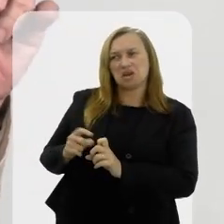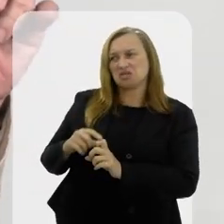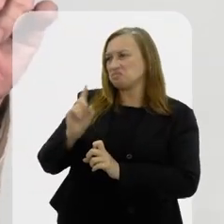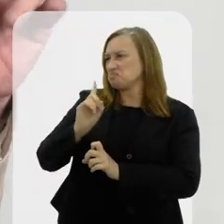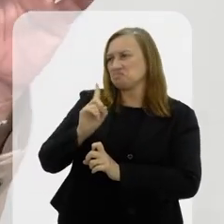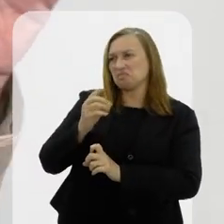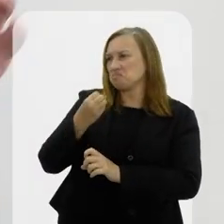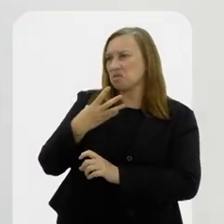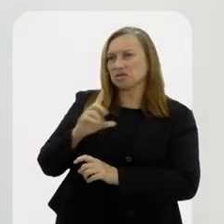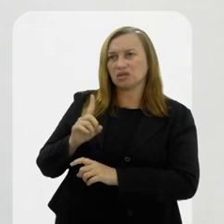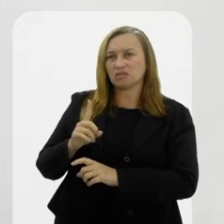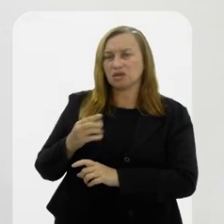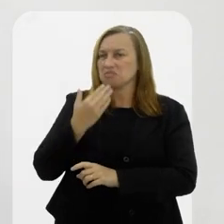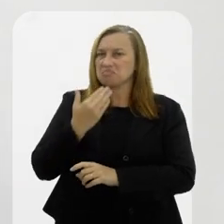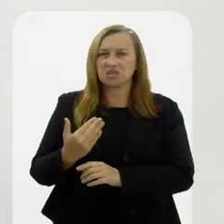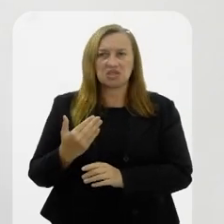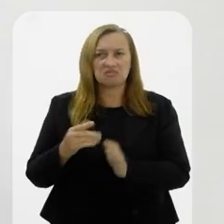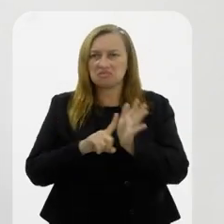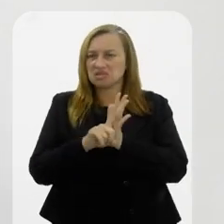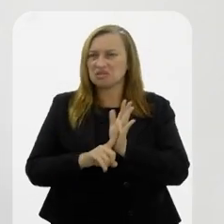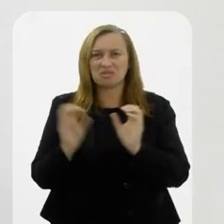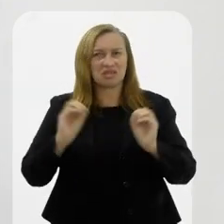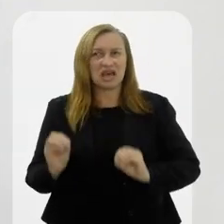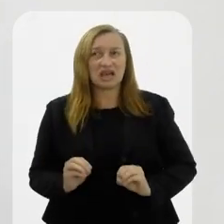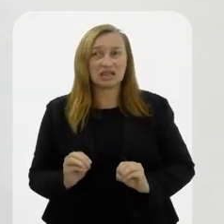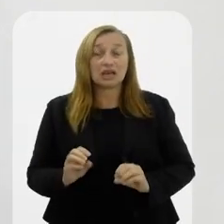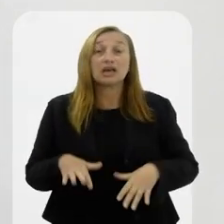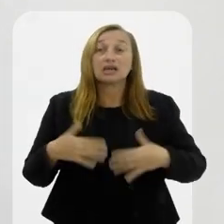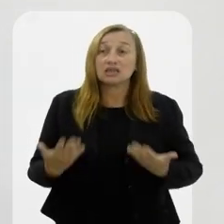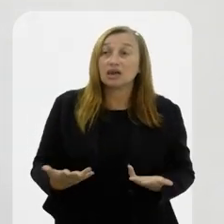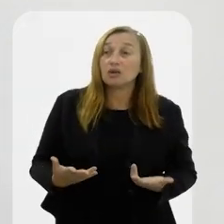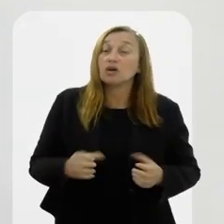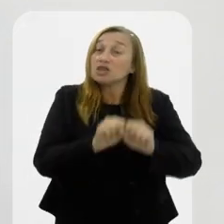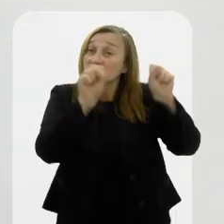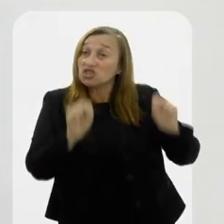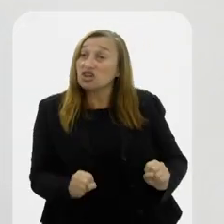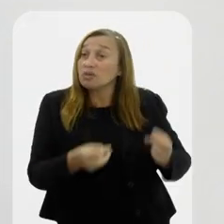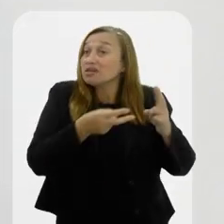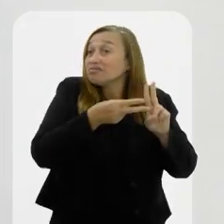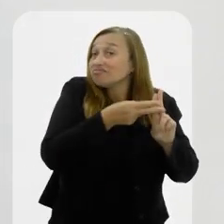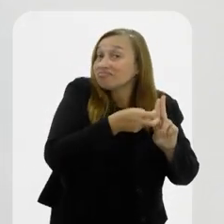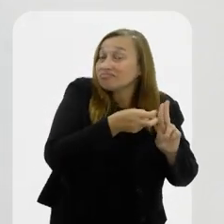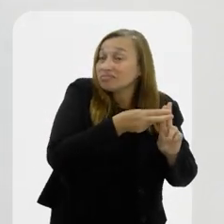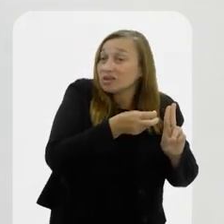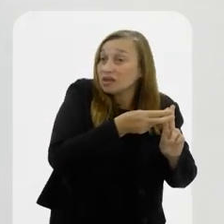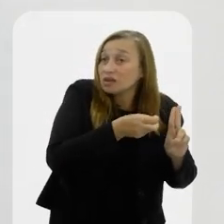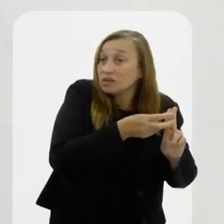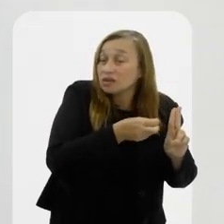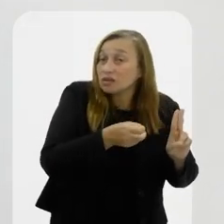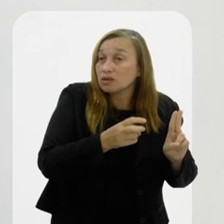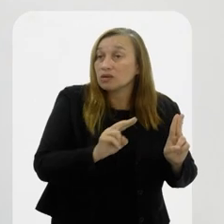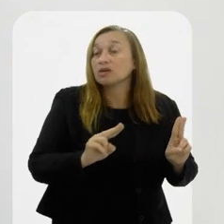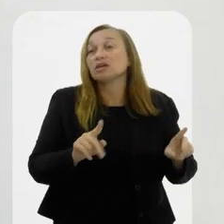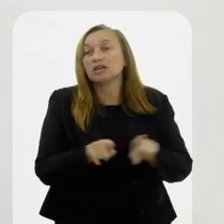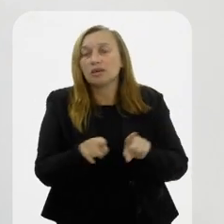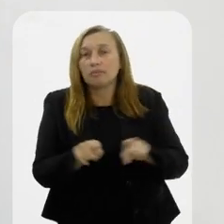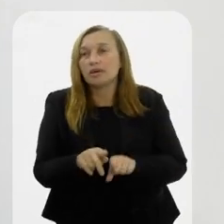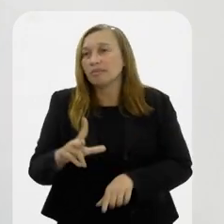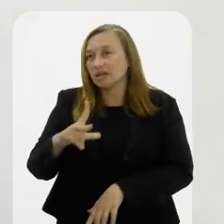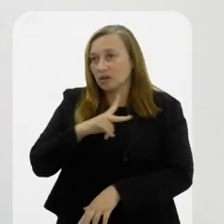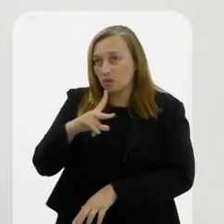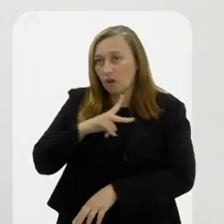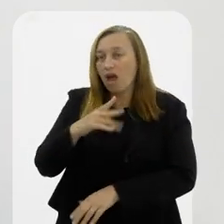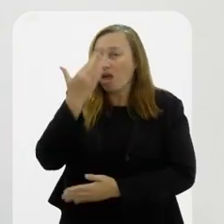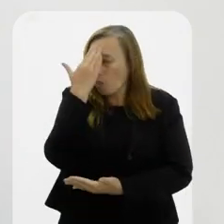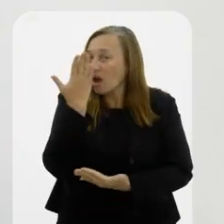bom. Não é bom porque não pediu o exame. Então, isso tensiona o sistema de saúde público e privado.